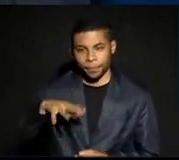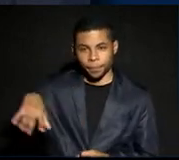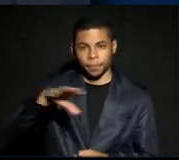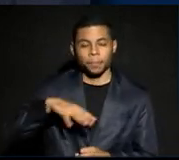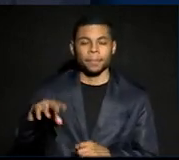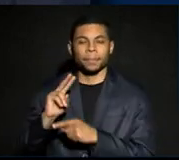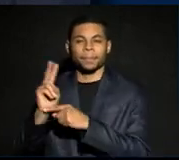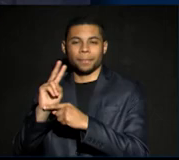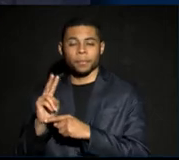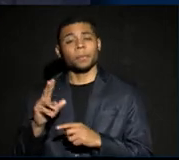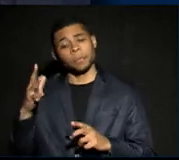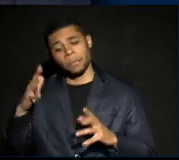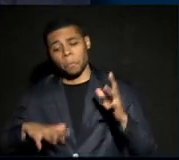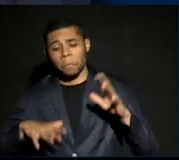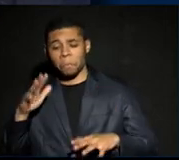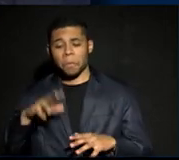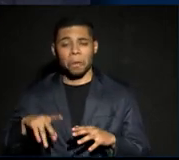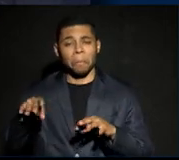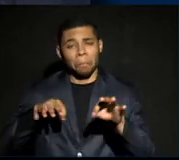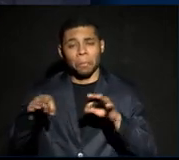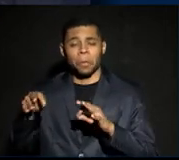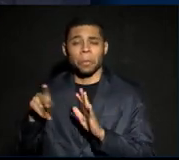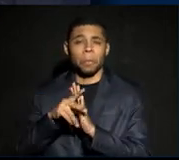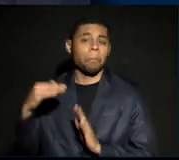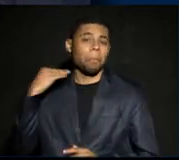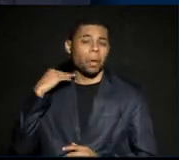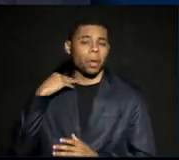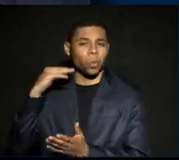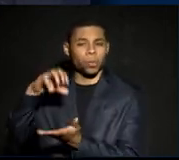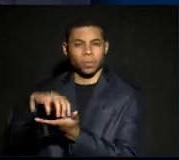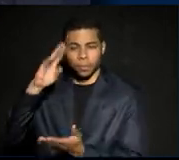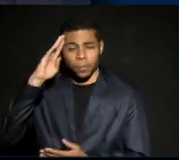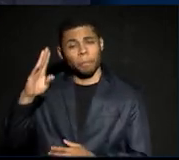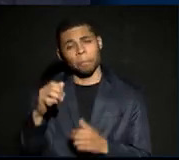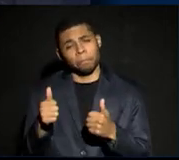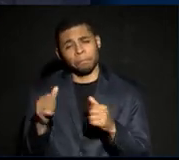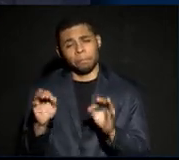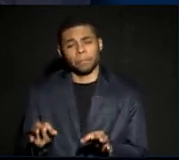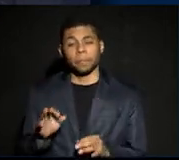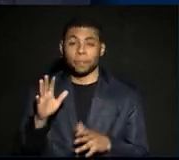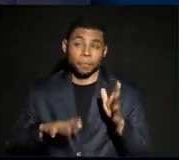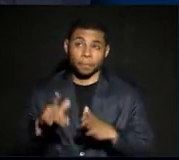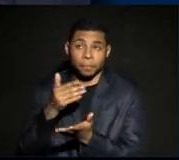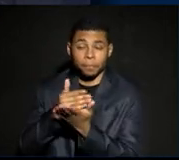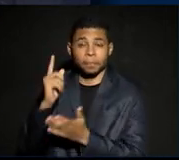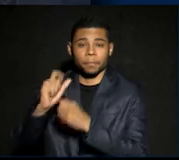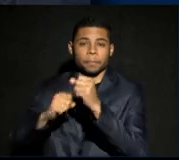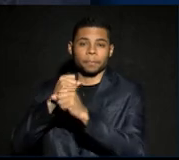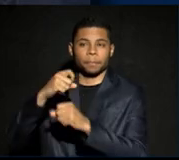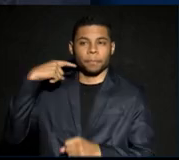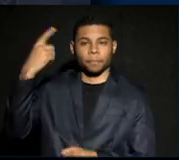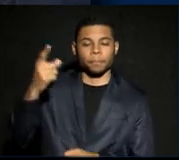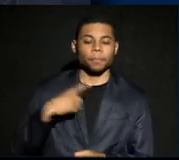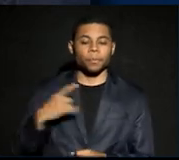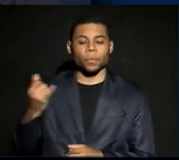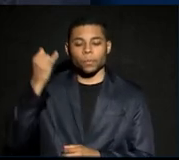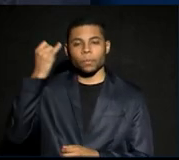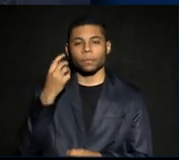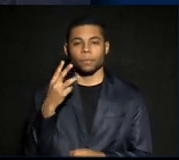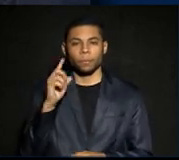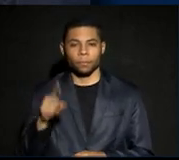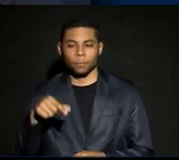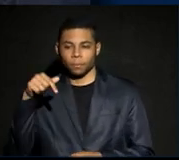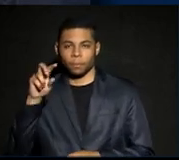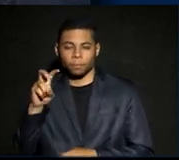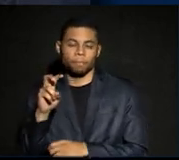área fiscal, talvez esse plano do Banco Central dê certo, talvez a gente comece o próximo ano, esse juro alto, 3,75,